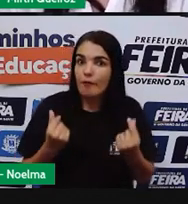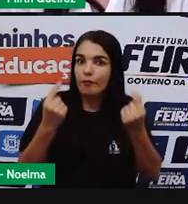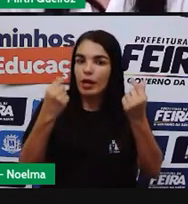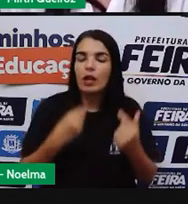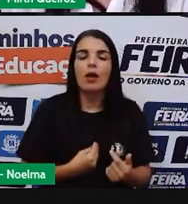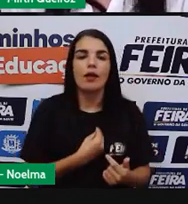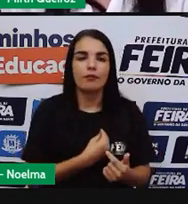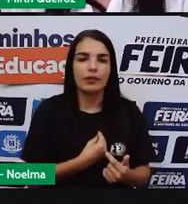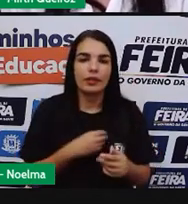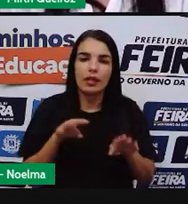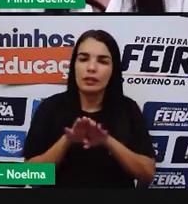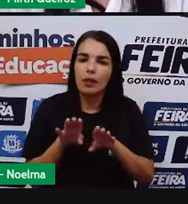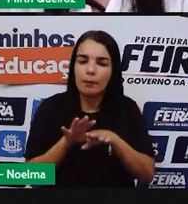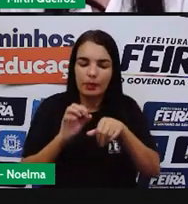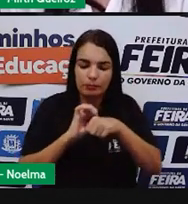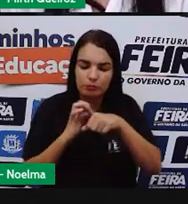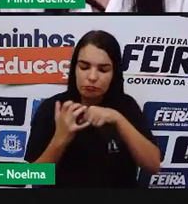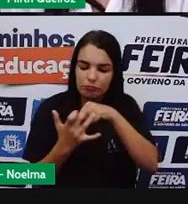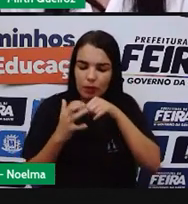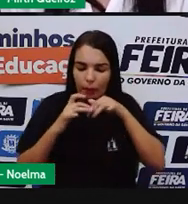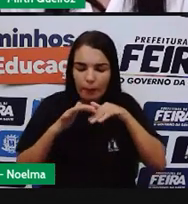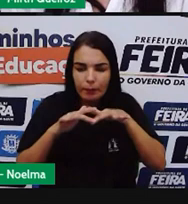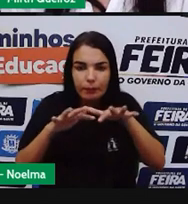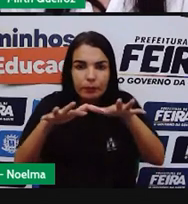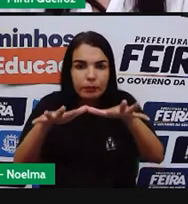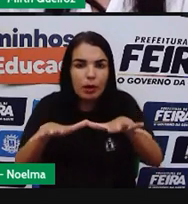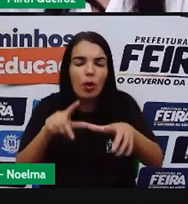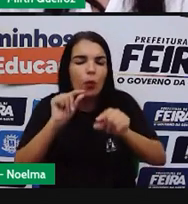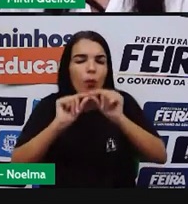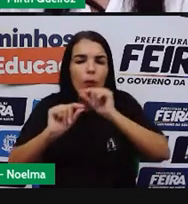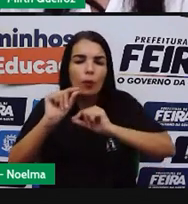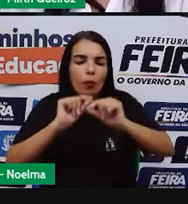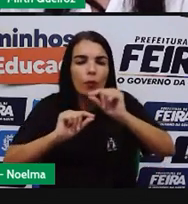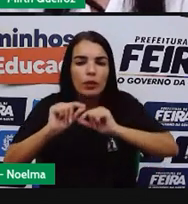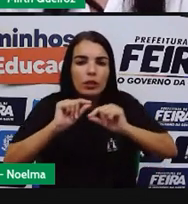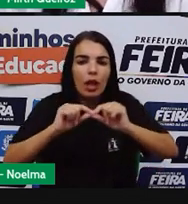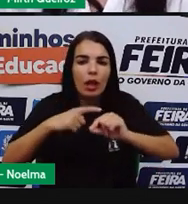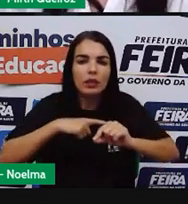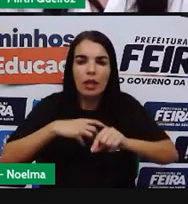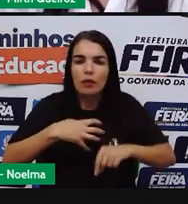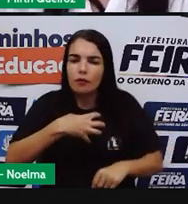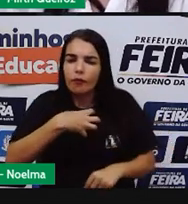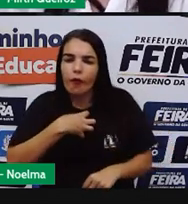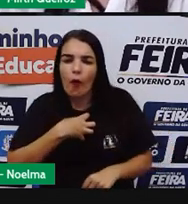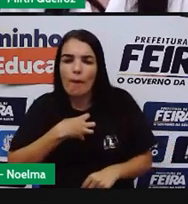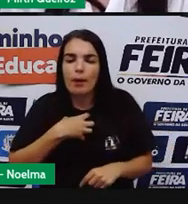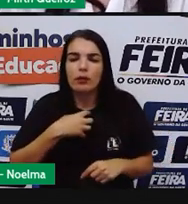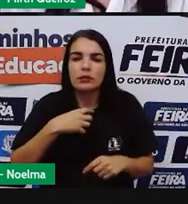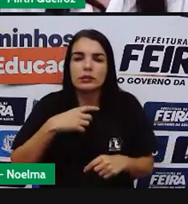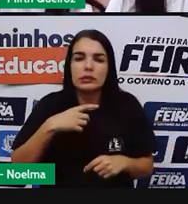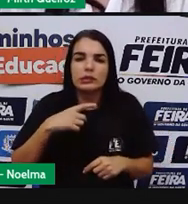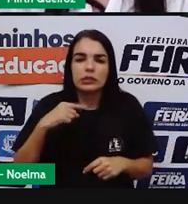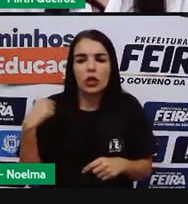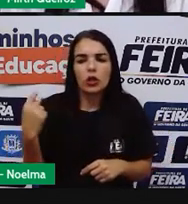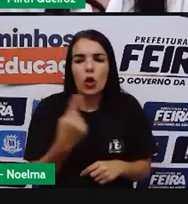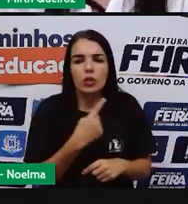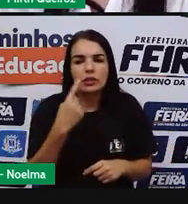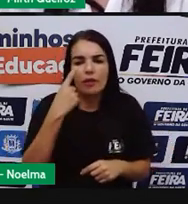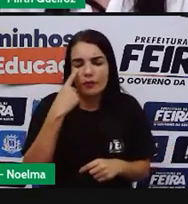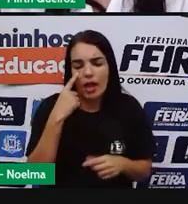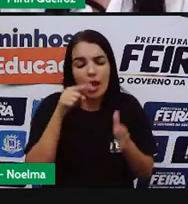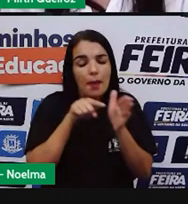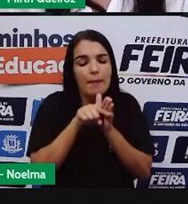também essa pandemia foi uma forma também de a gente tentar analisar